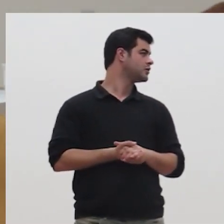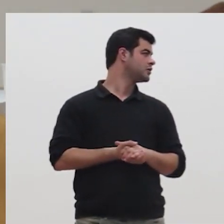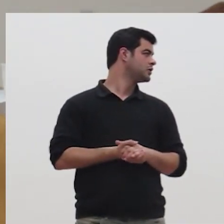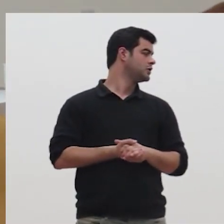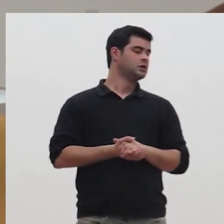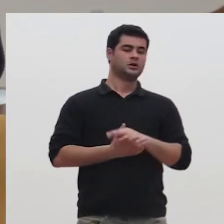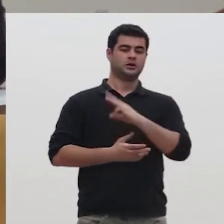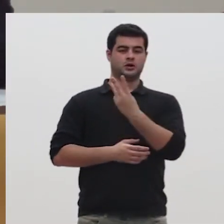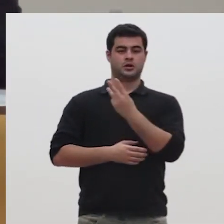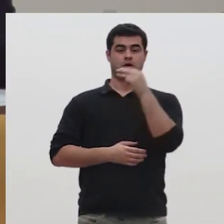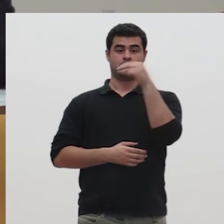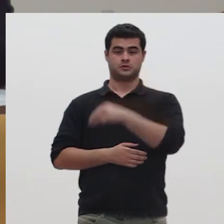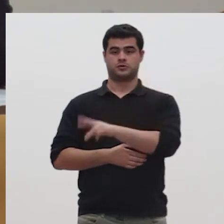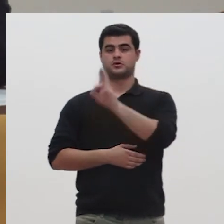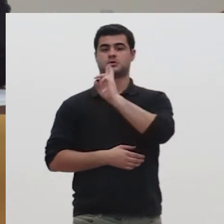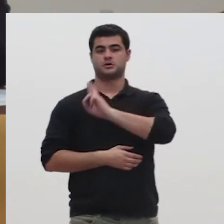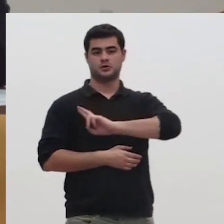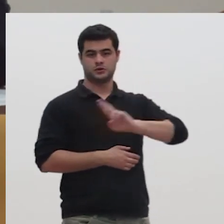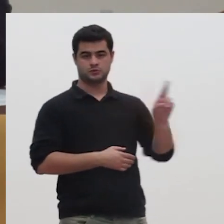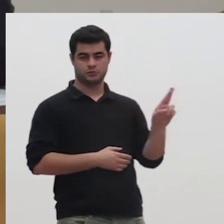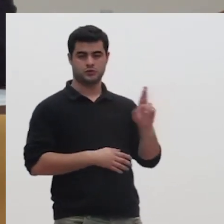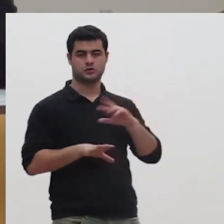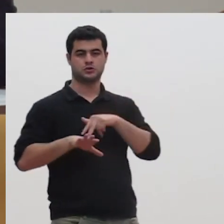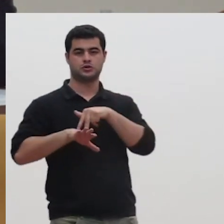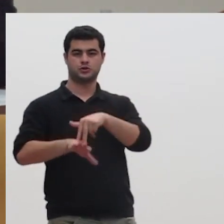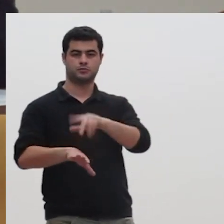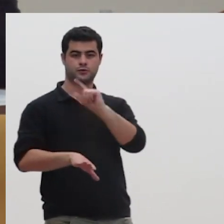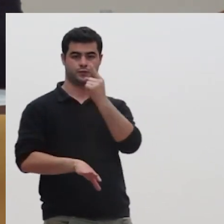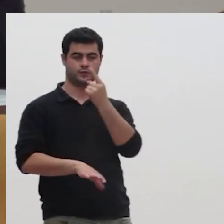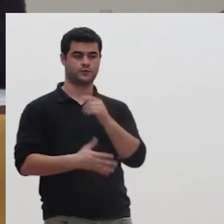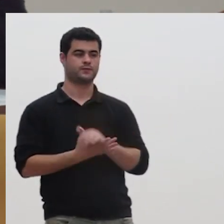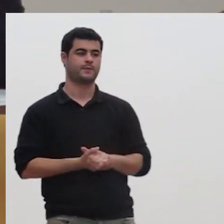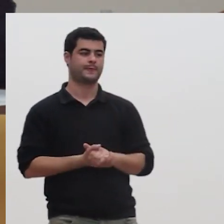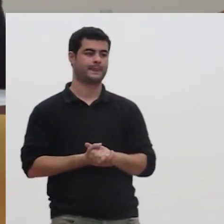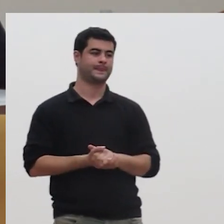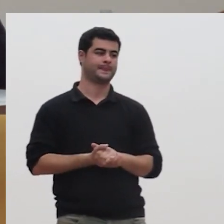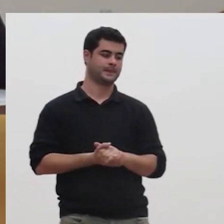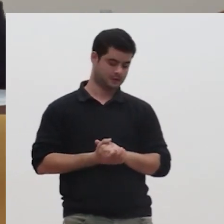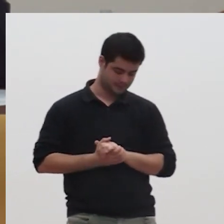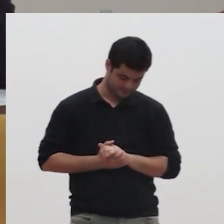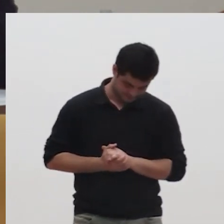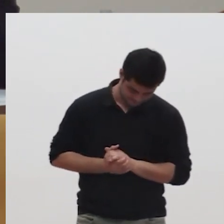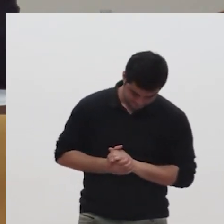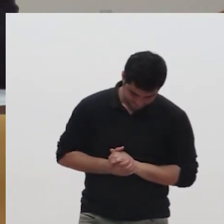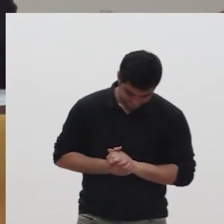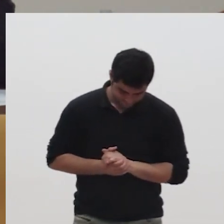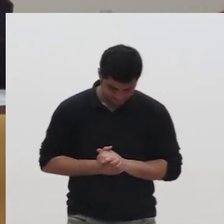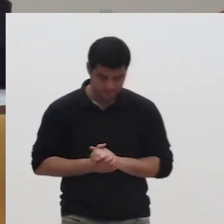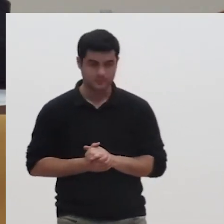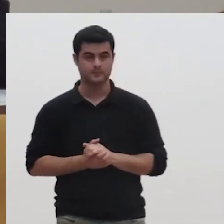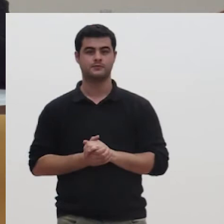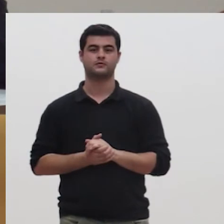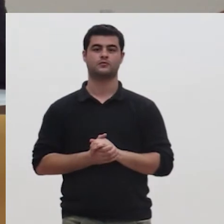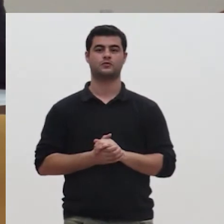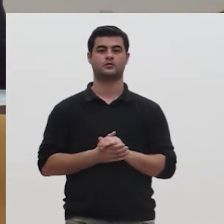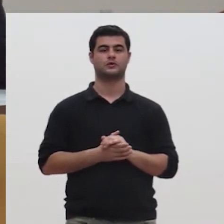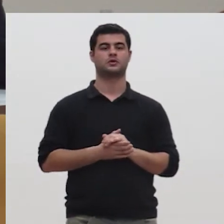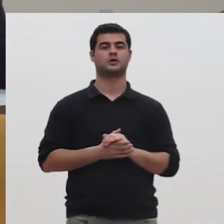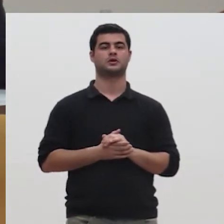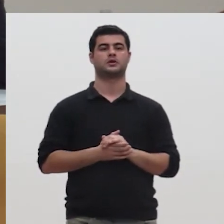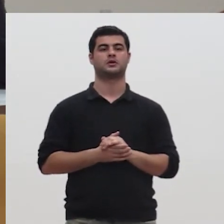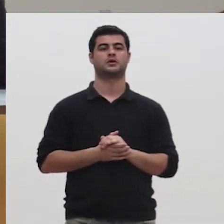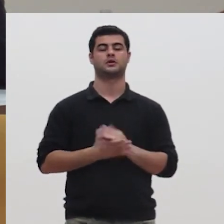3 minutos para a resposta da chapa 1. A manutenção do hospital como